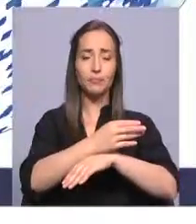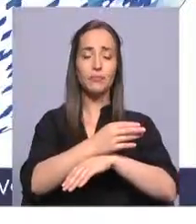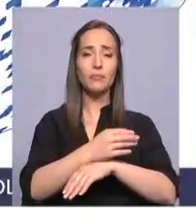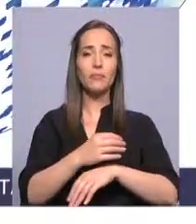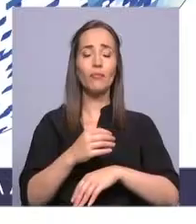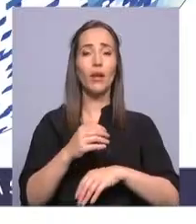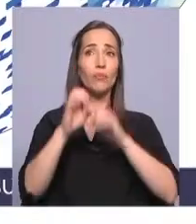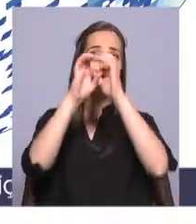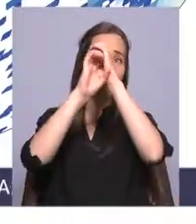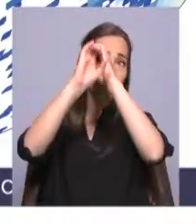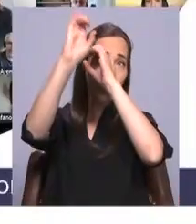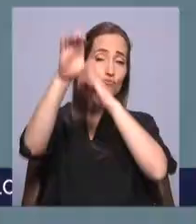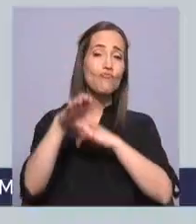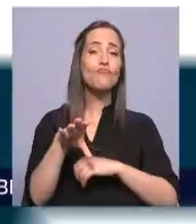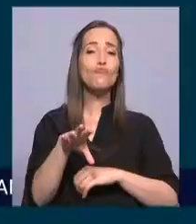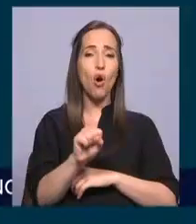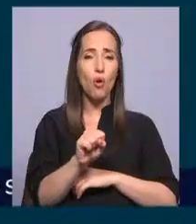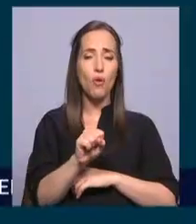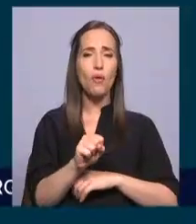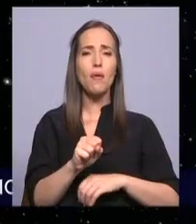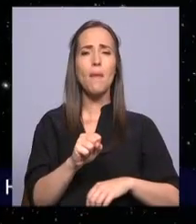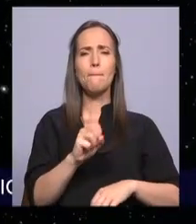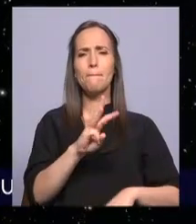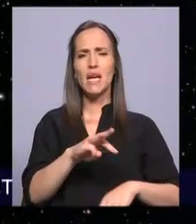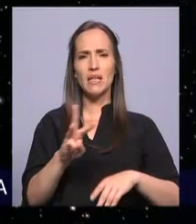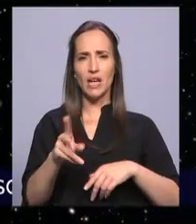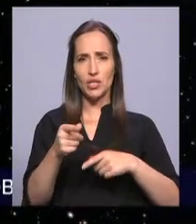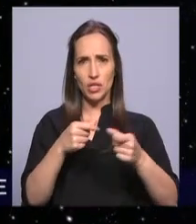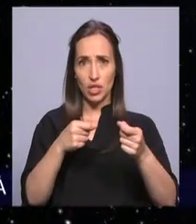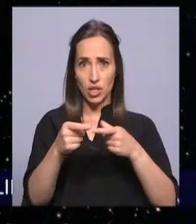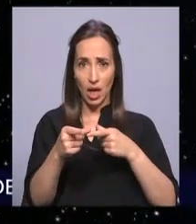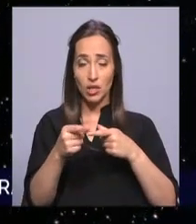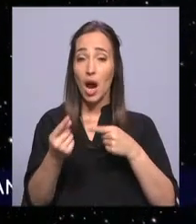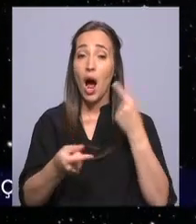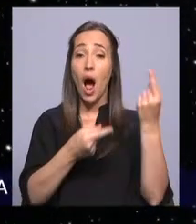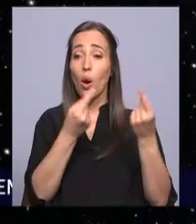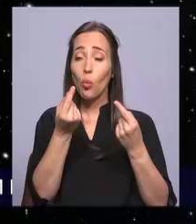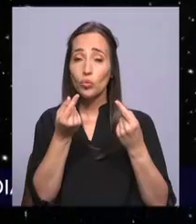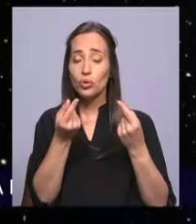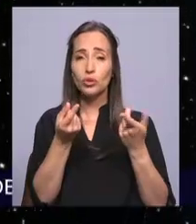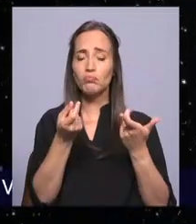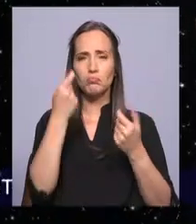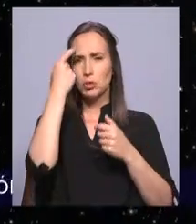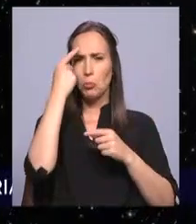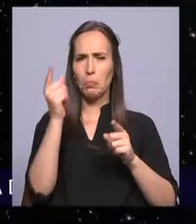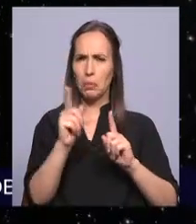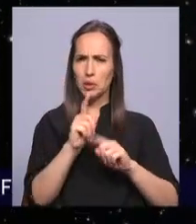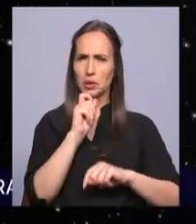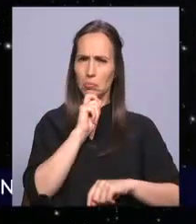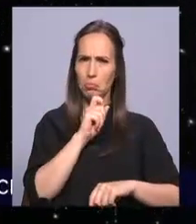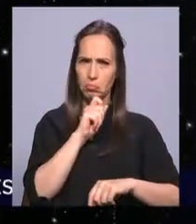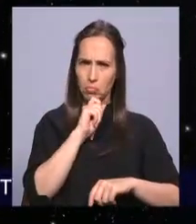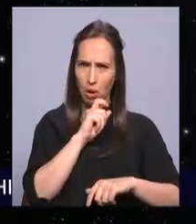Gaia conseguiu registar em milhares de estrelas, algumas estrelas que os cientistas até nem sequer pensavam que podiam ter